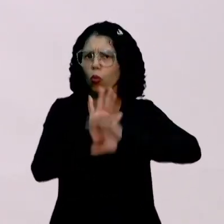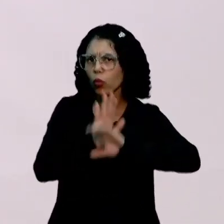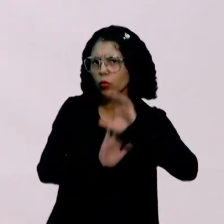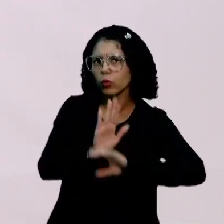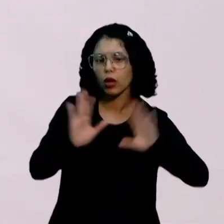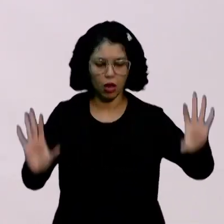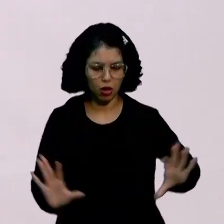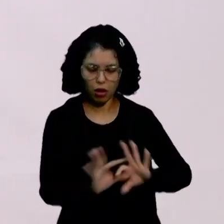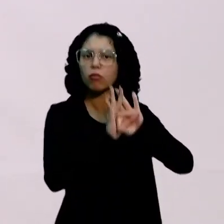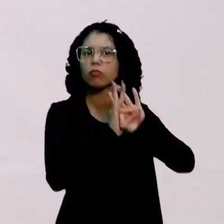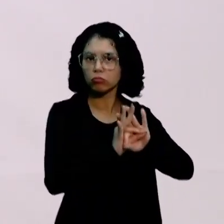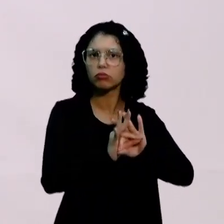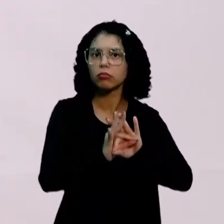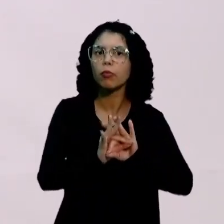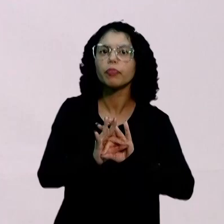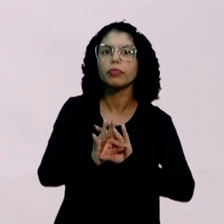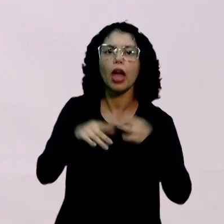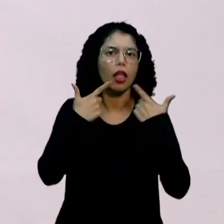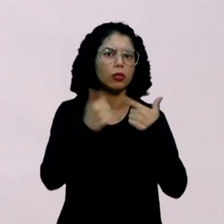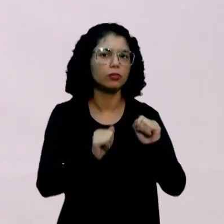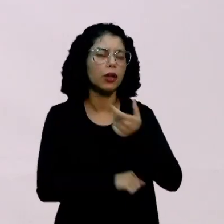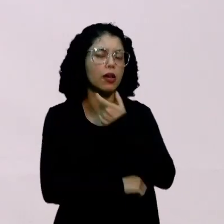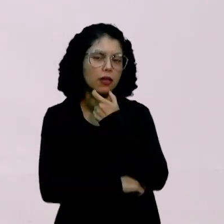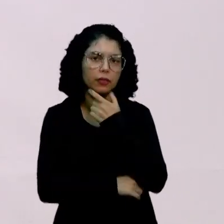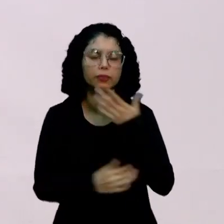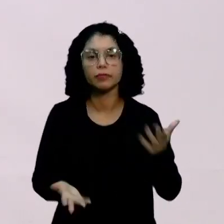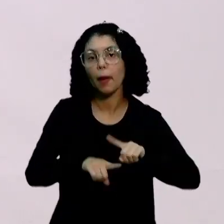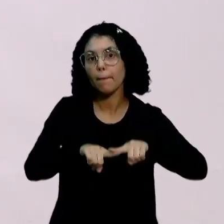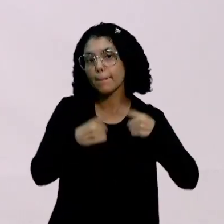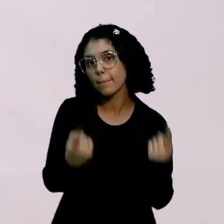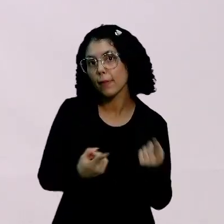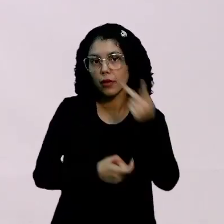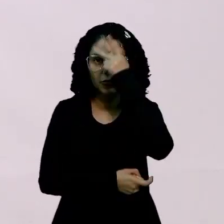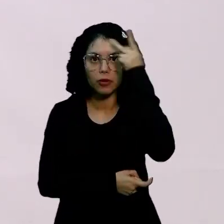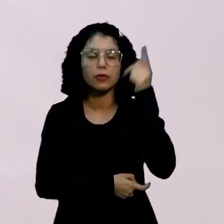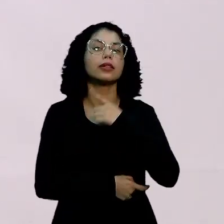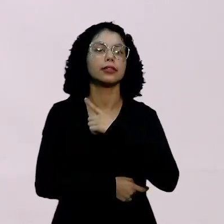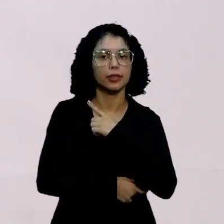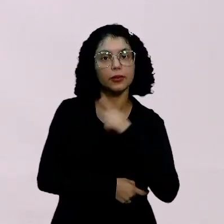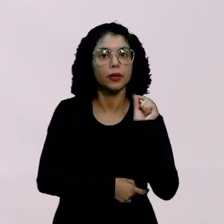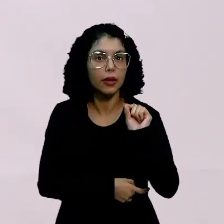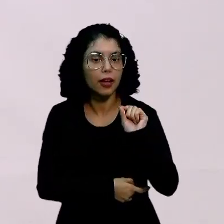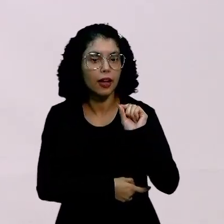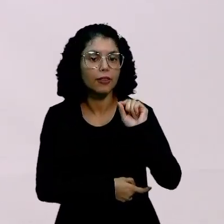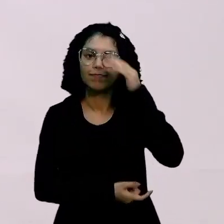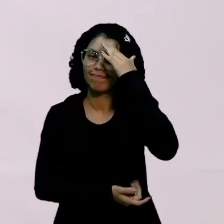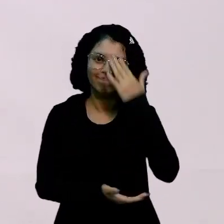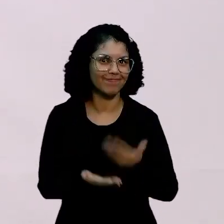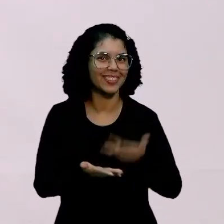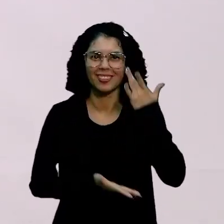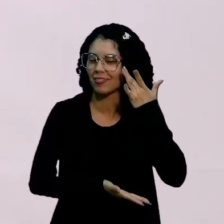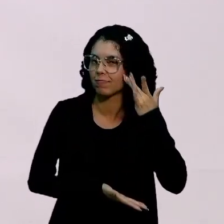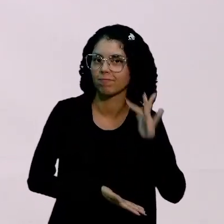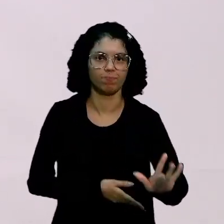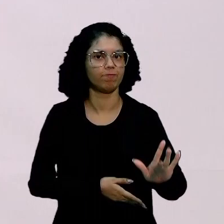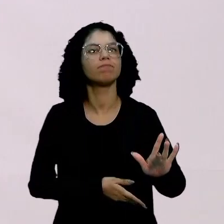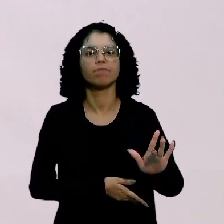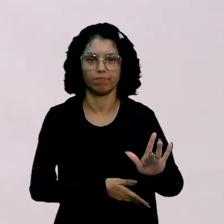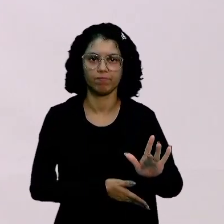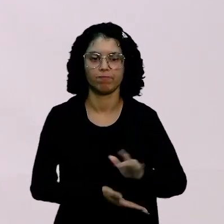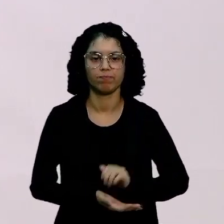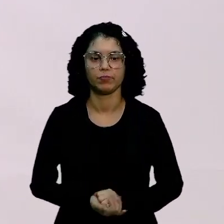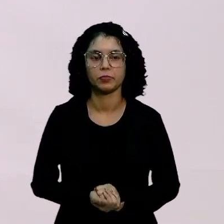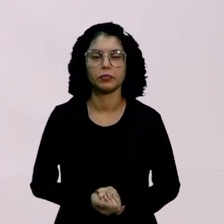algo relacionado à língua inglesa, mas a maioria das pessoas tem a crença de que elas não sabem de nada, de